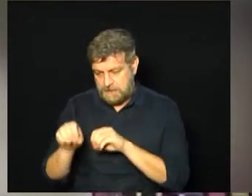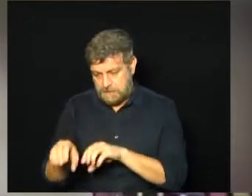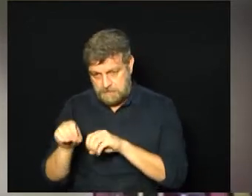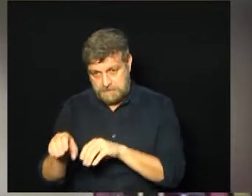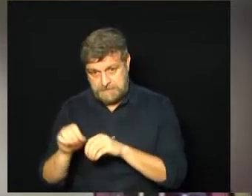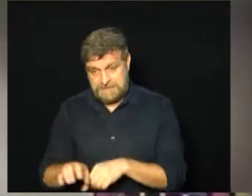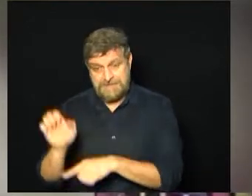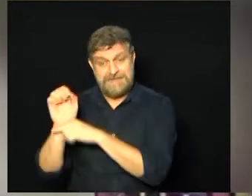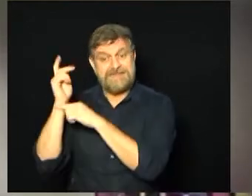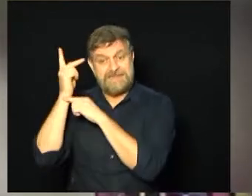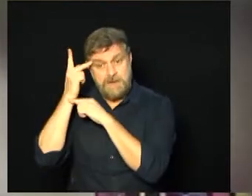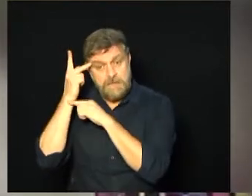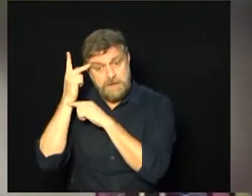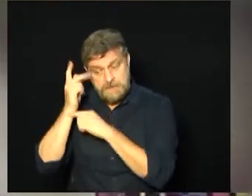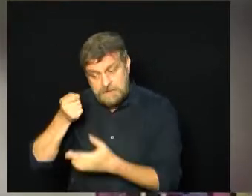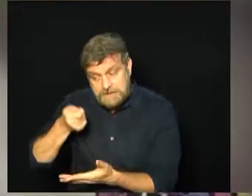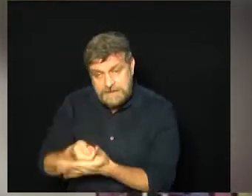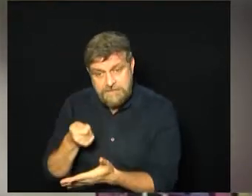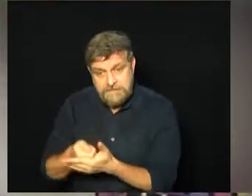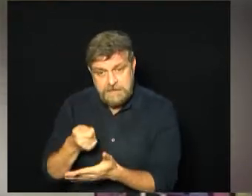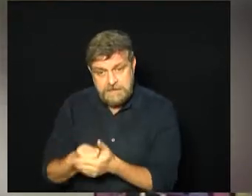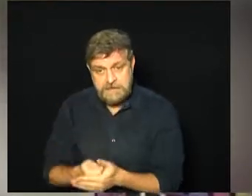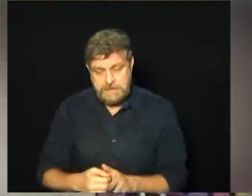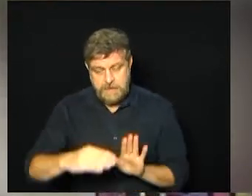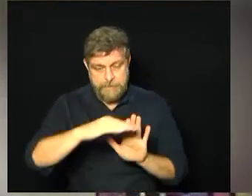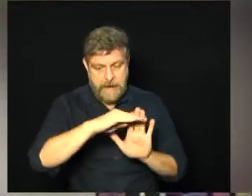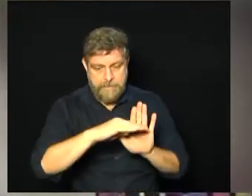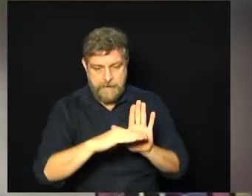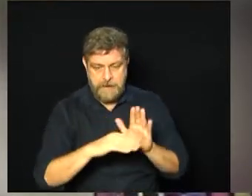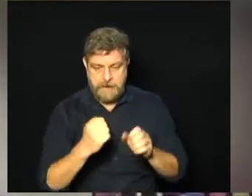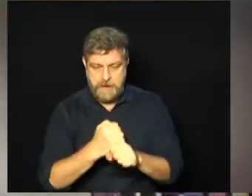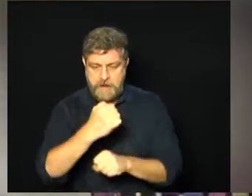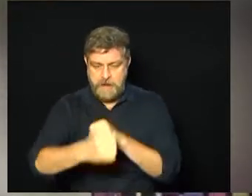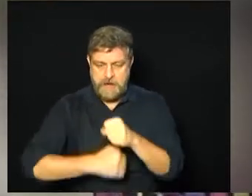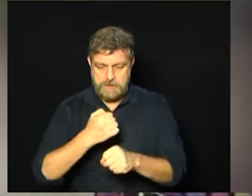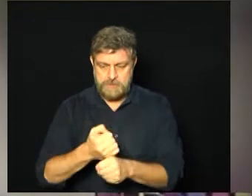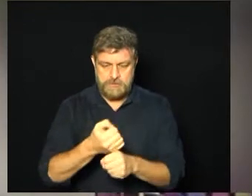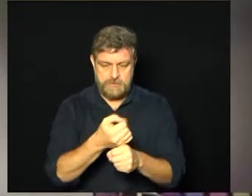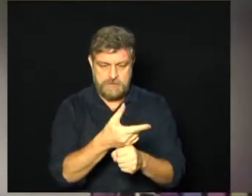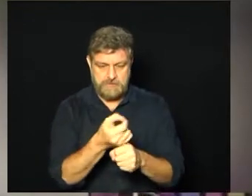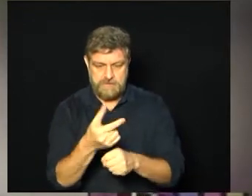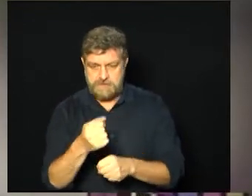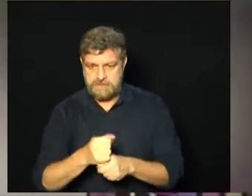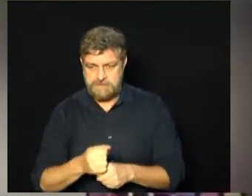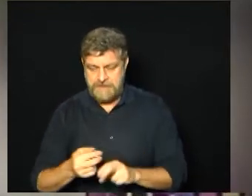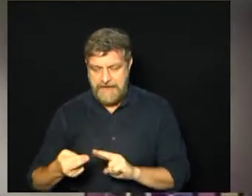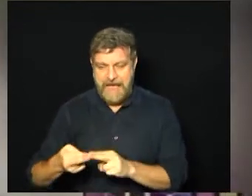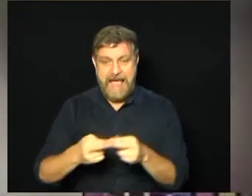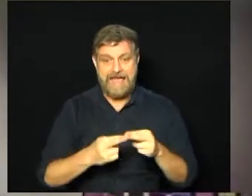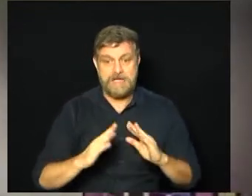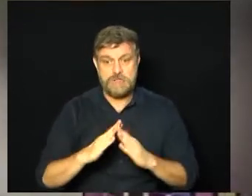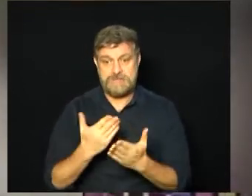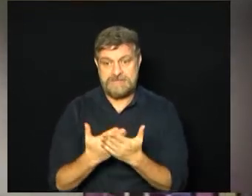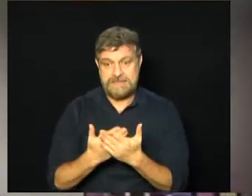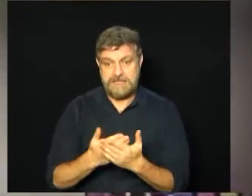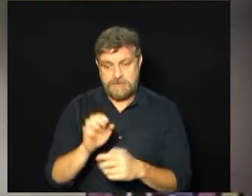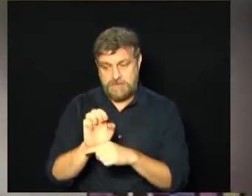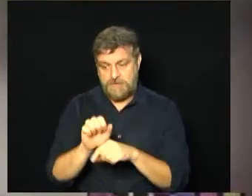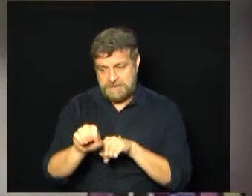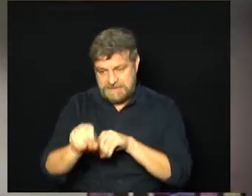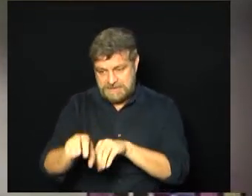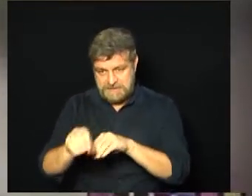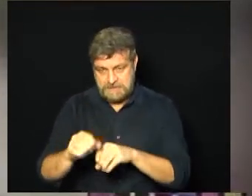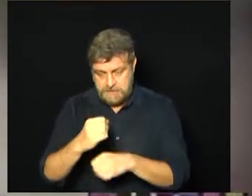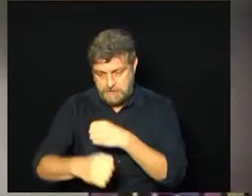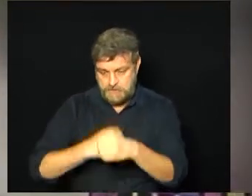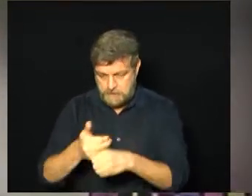de São Paulo definiu o calendário letivo de 2022 para toda a rede estadual de ensino. As aulas no próximo